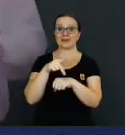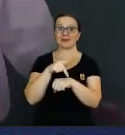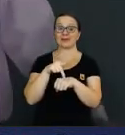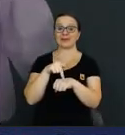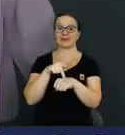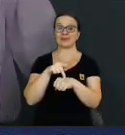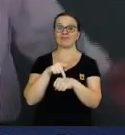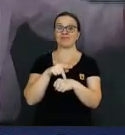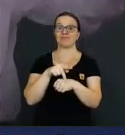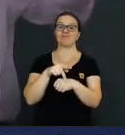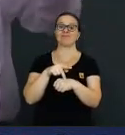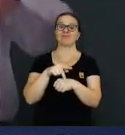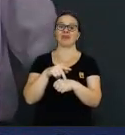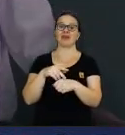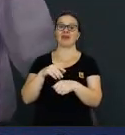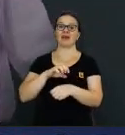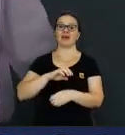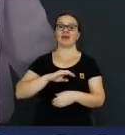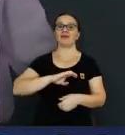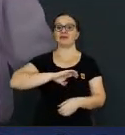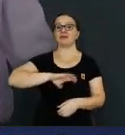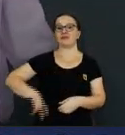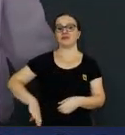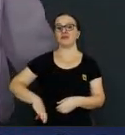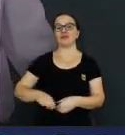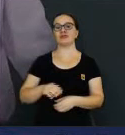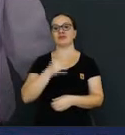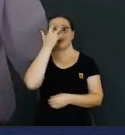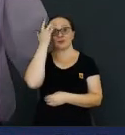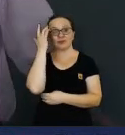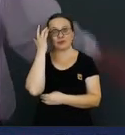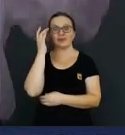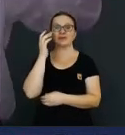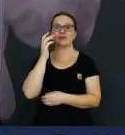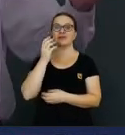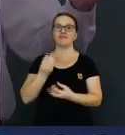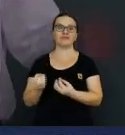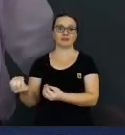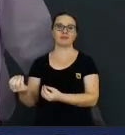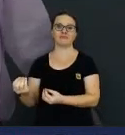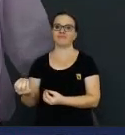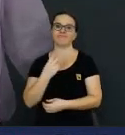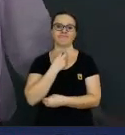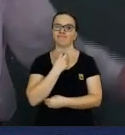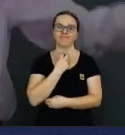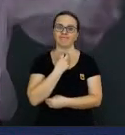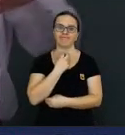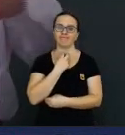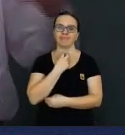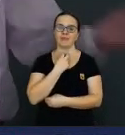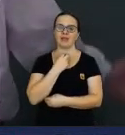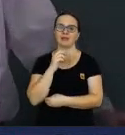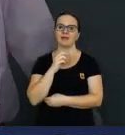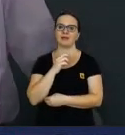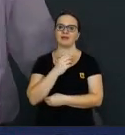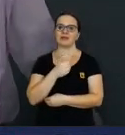da cidade de Wuhan, toda aquela região lá. Então, na Itália, 16 milhões de pessoas estão ilhadas, não podem mais se movimentar, ninguém pode entrar, ninguém